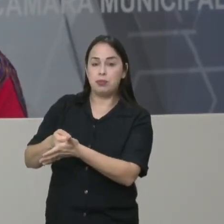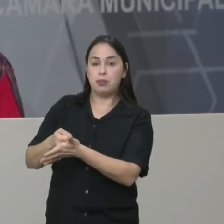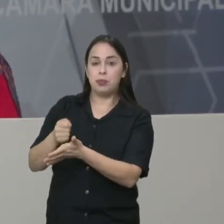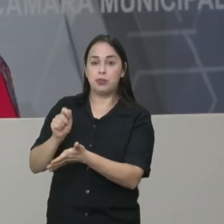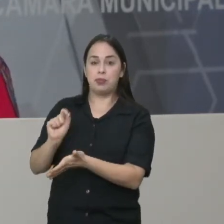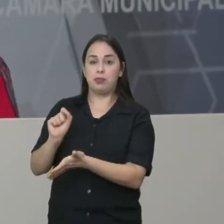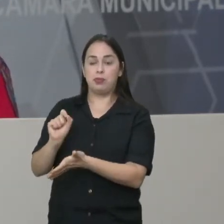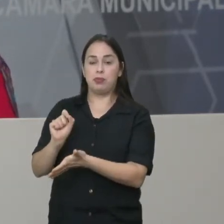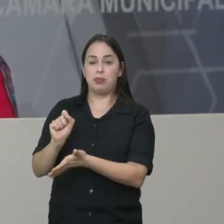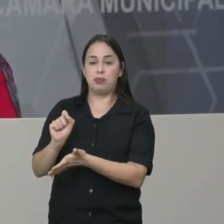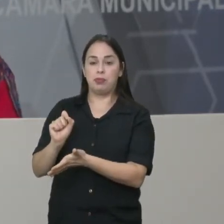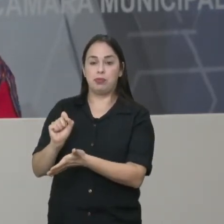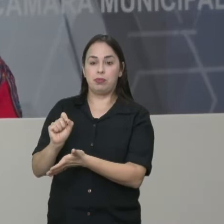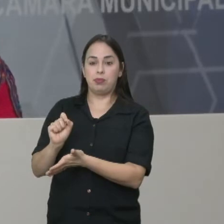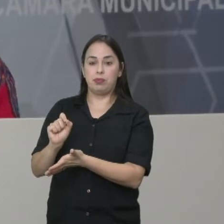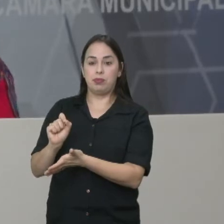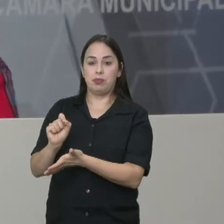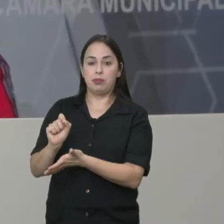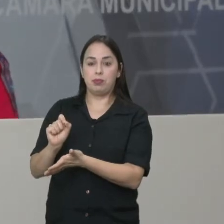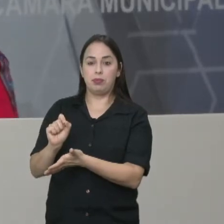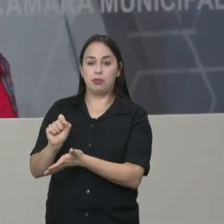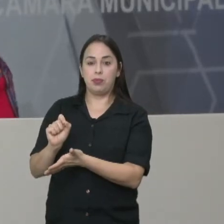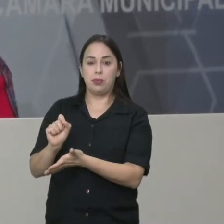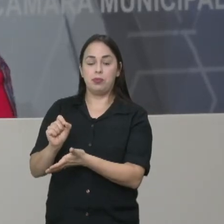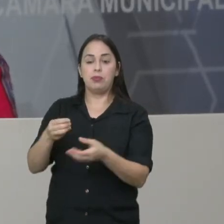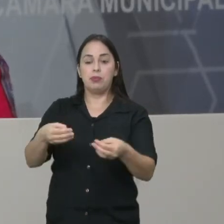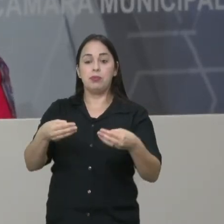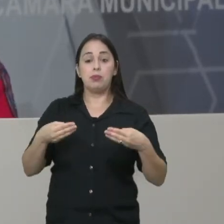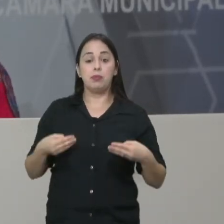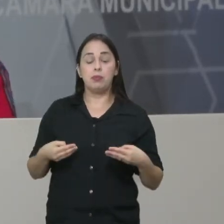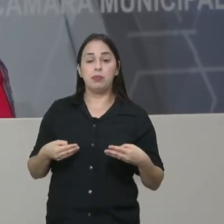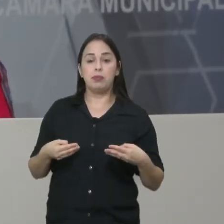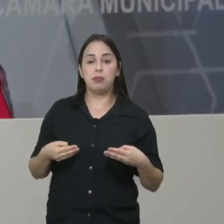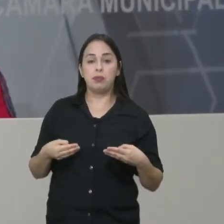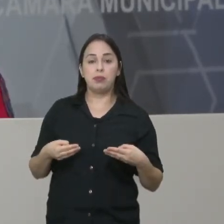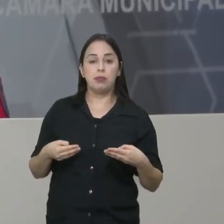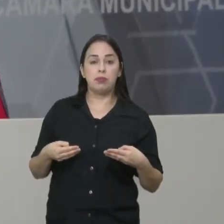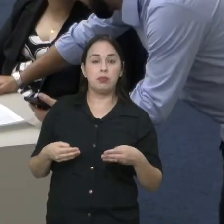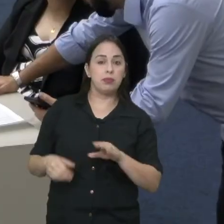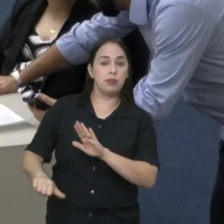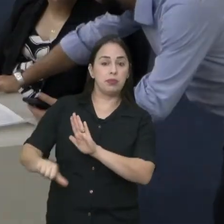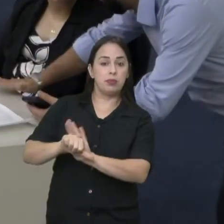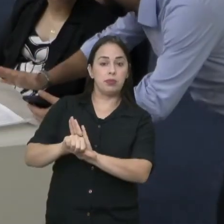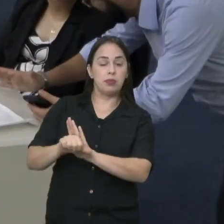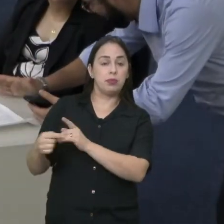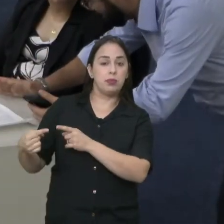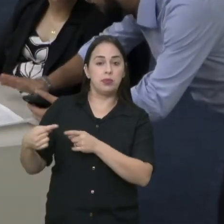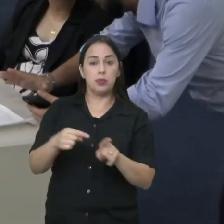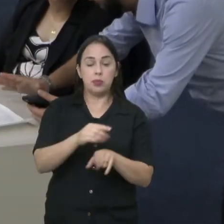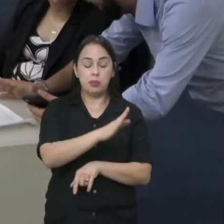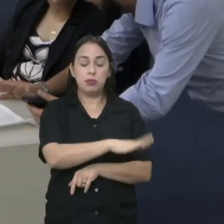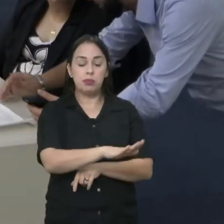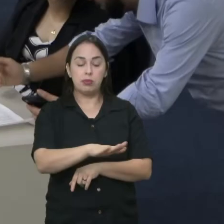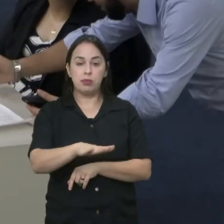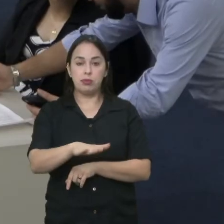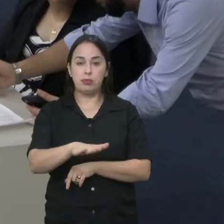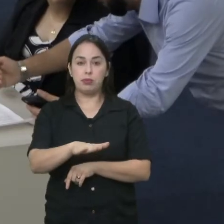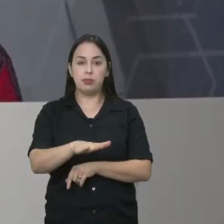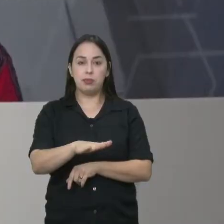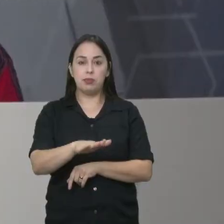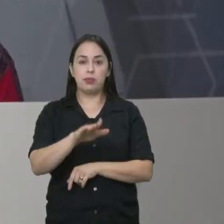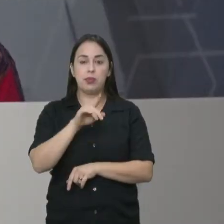explicação de Ministério sobre os supostos crimes contra a criança do